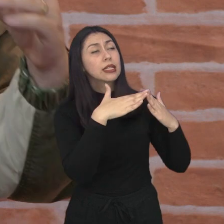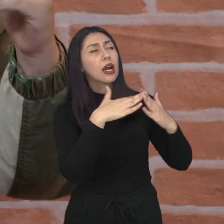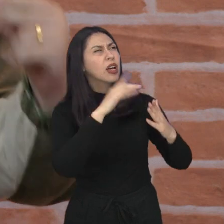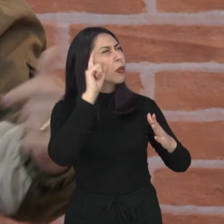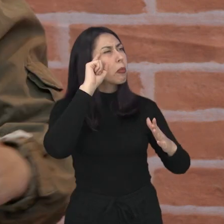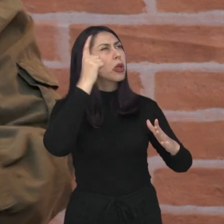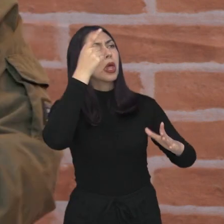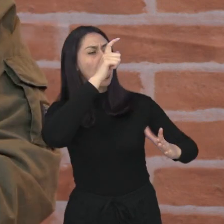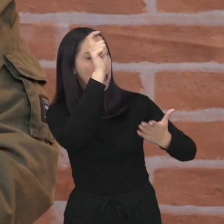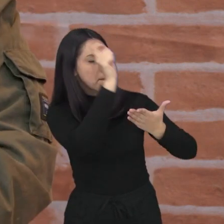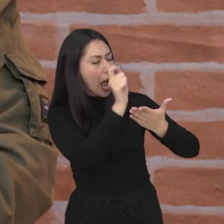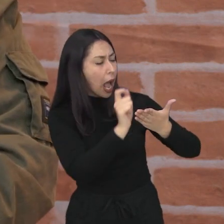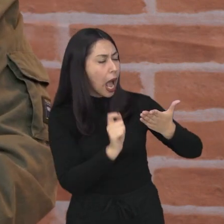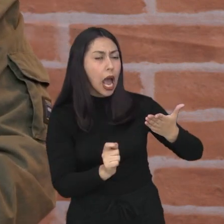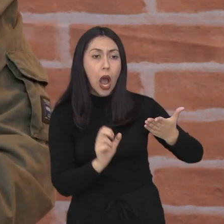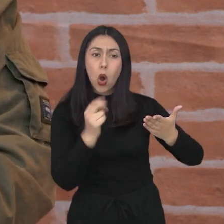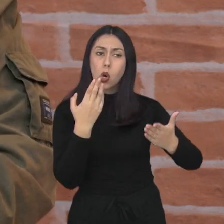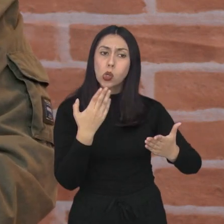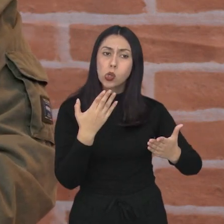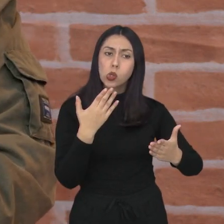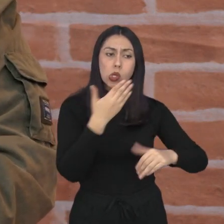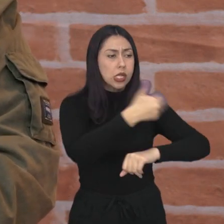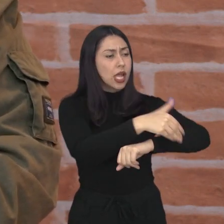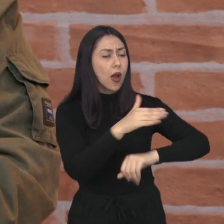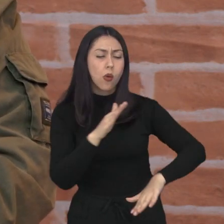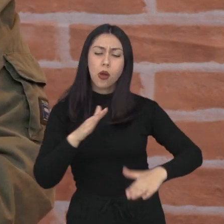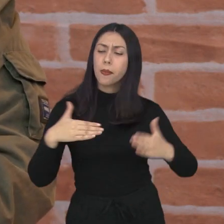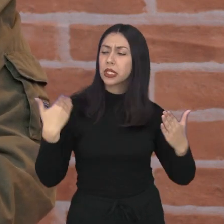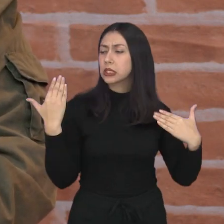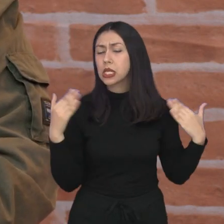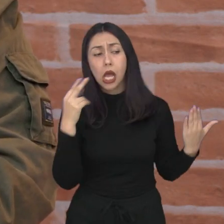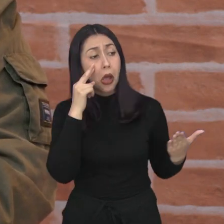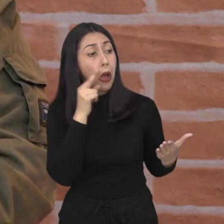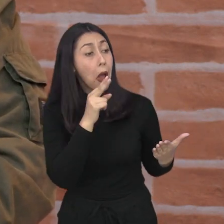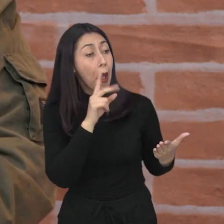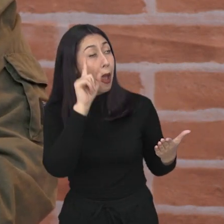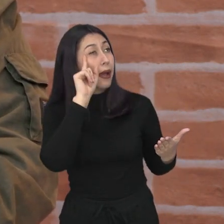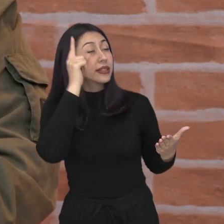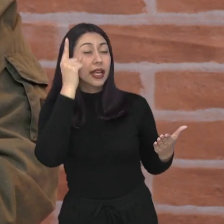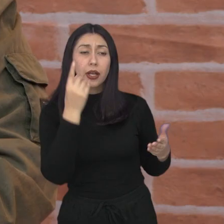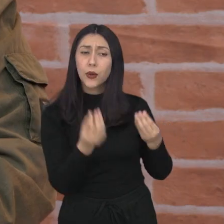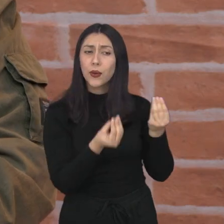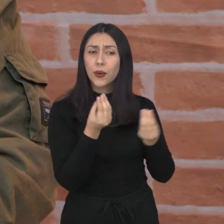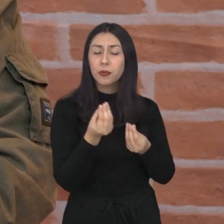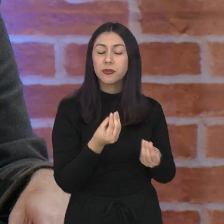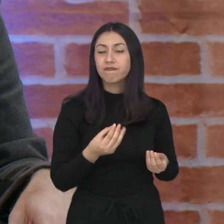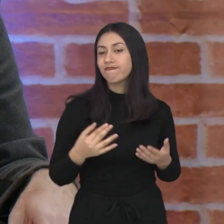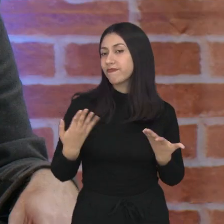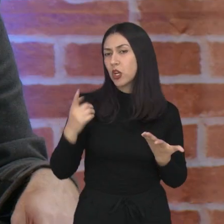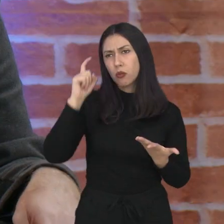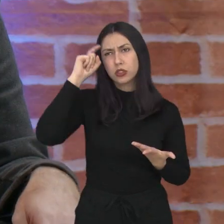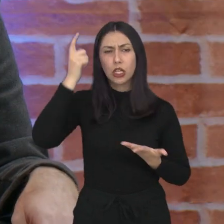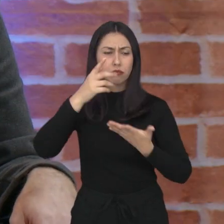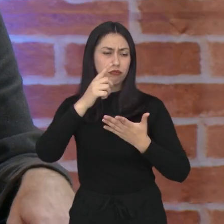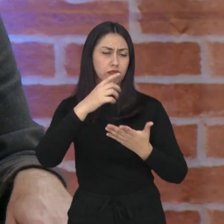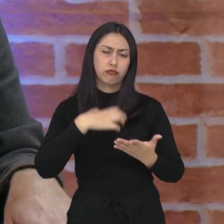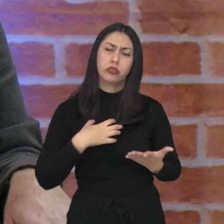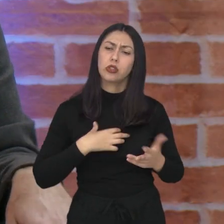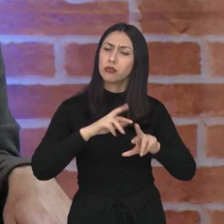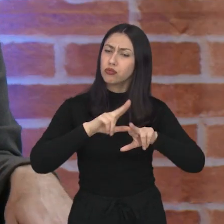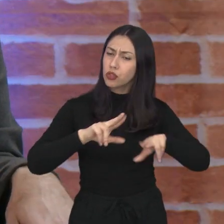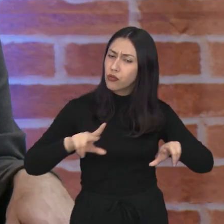sua casa, vem uma ideia, você tá andando na rua, vê alguma coisa, vai fazer um cartoon. Então, as ideias vêm de todos os jeitos,